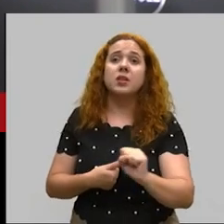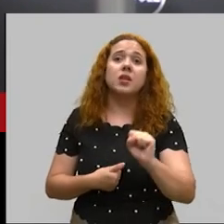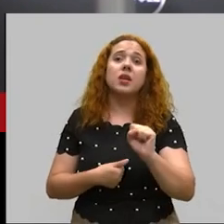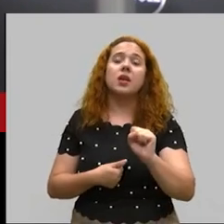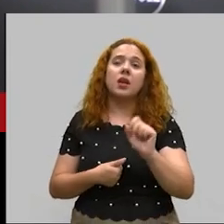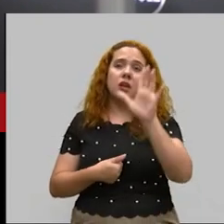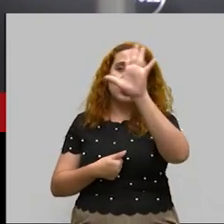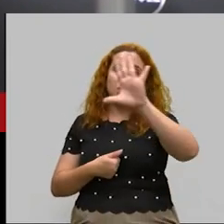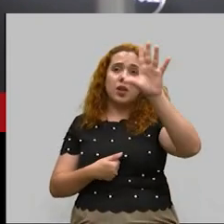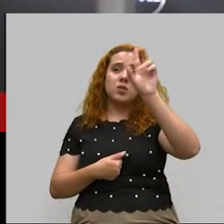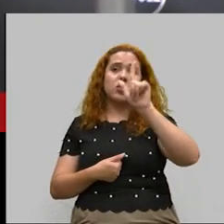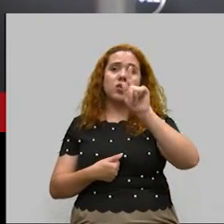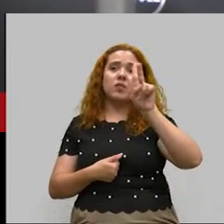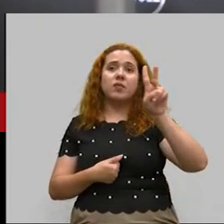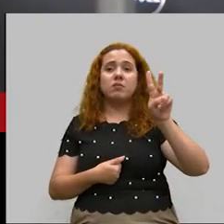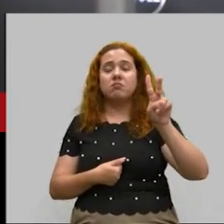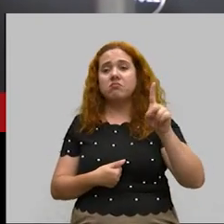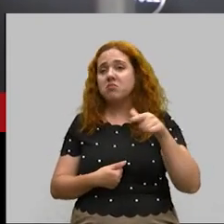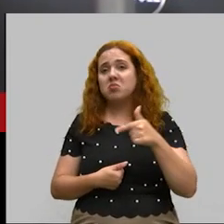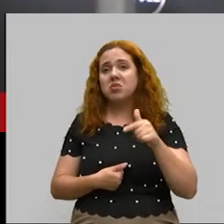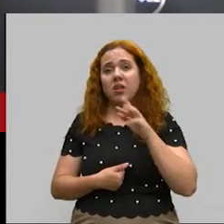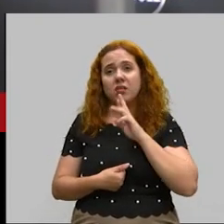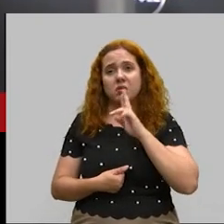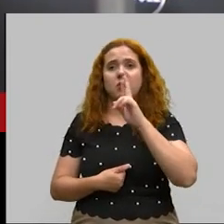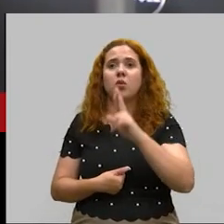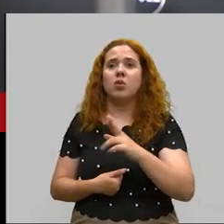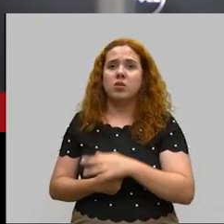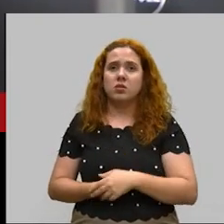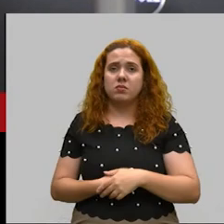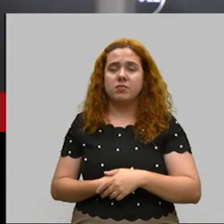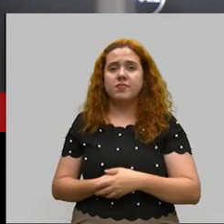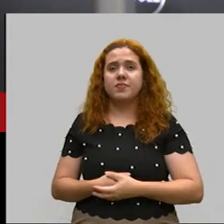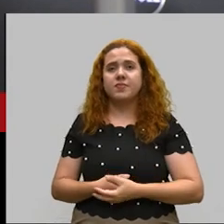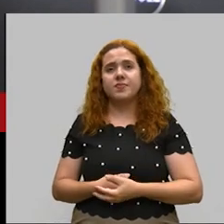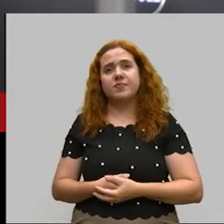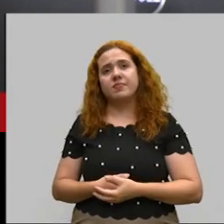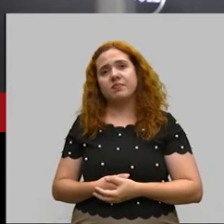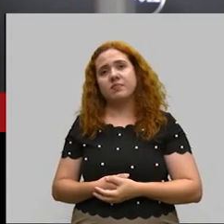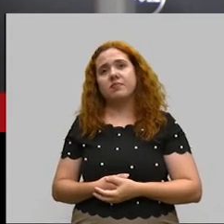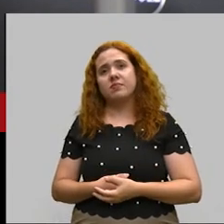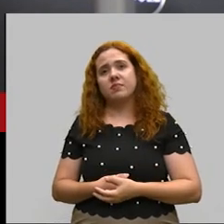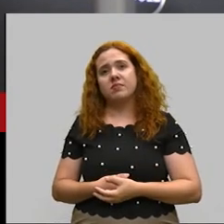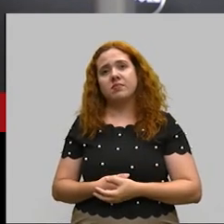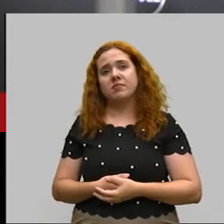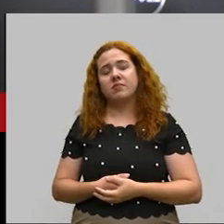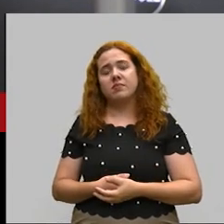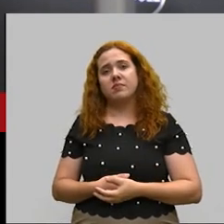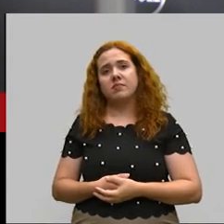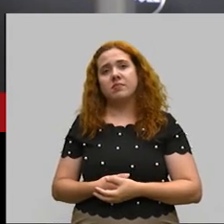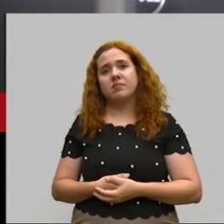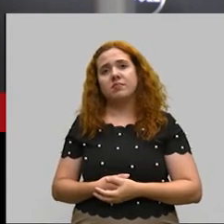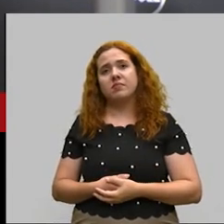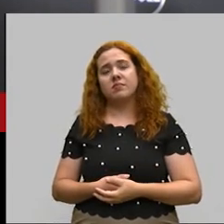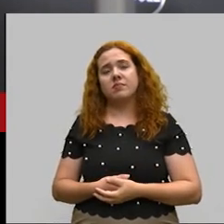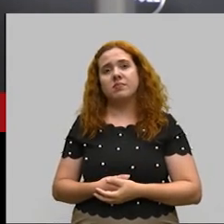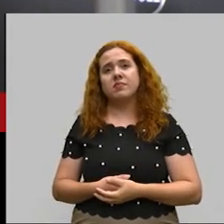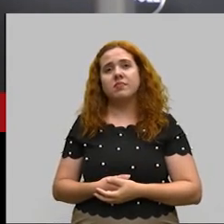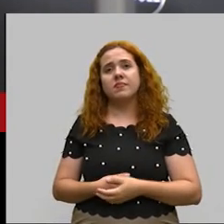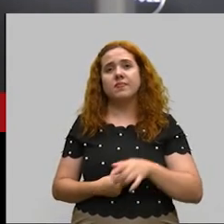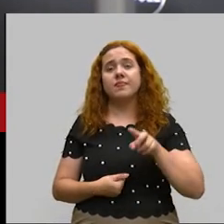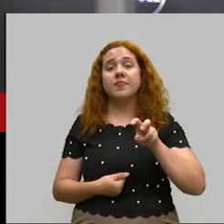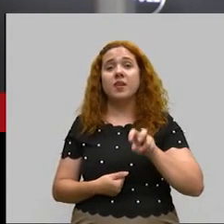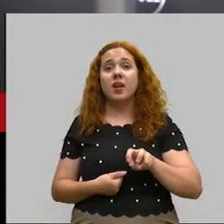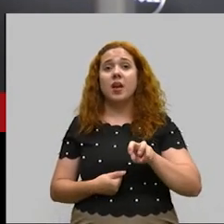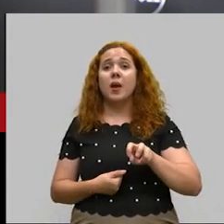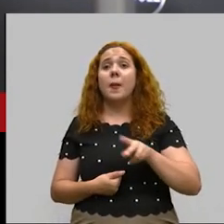governador valados em relação a essa questão e há poucos momentos né eu tive aqui eh onde estava sentado a ligação do